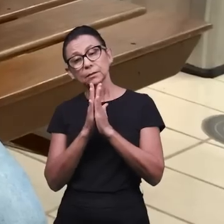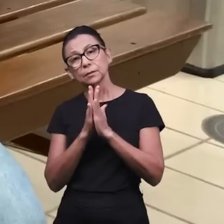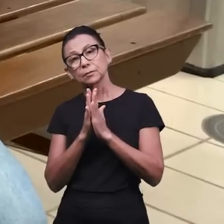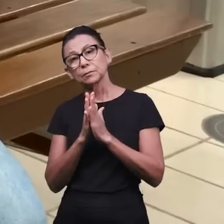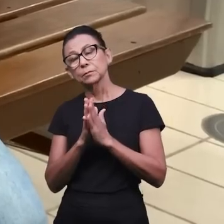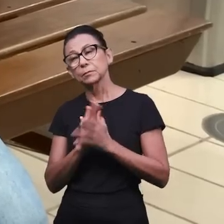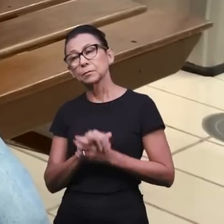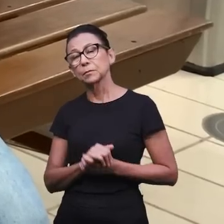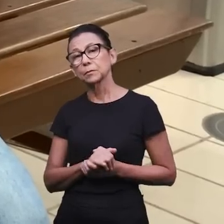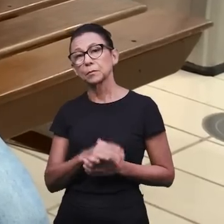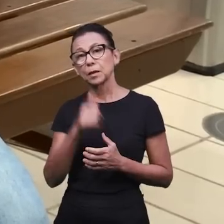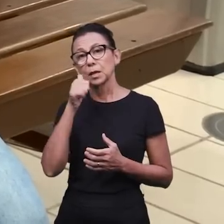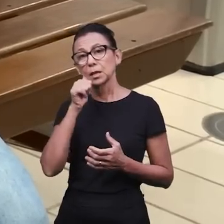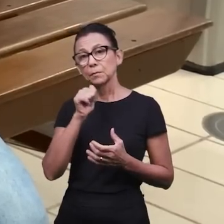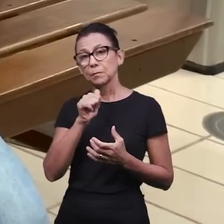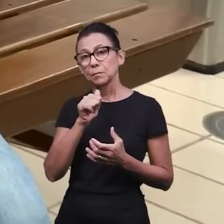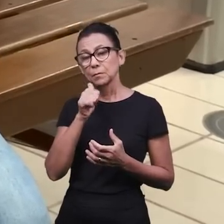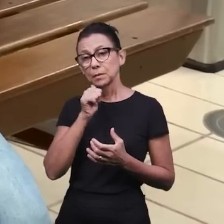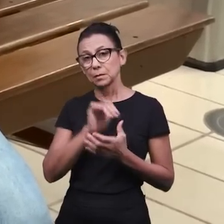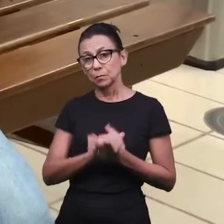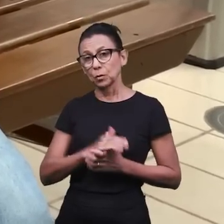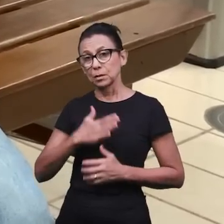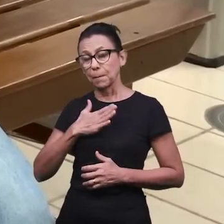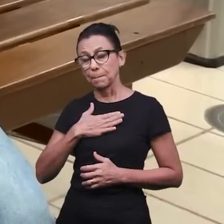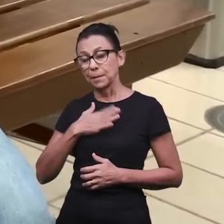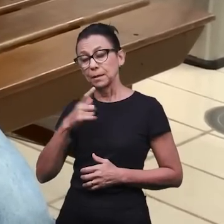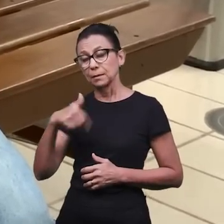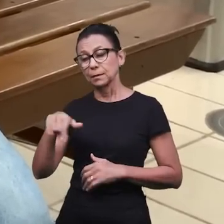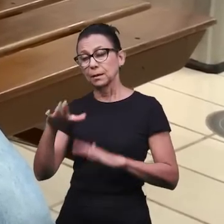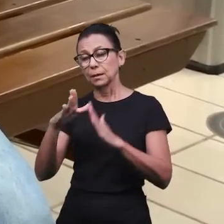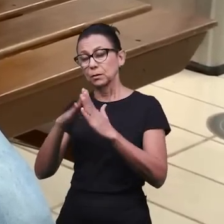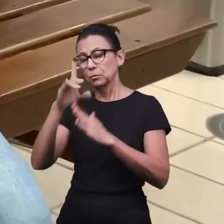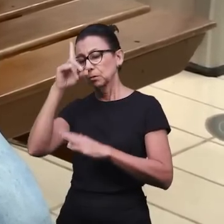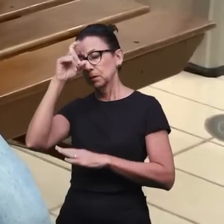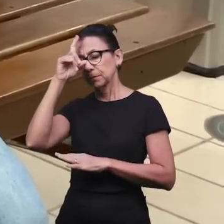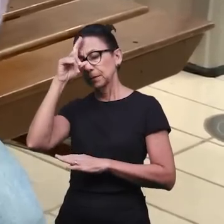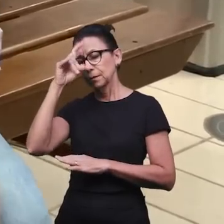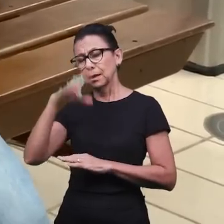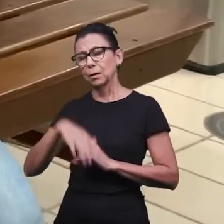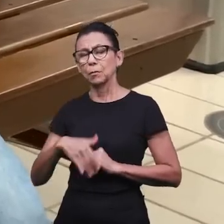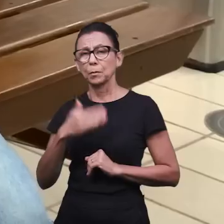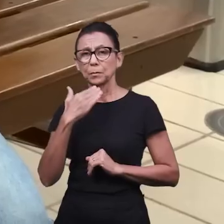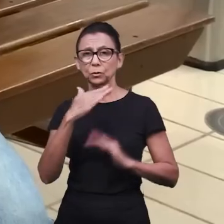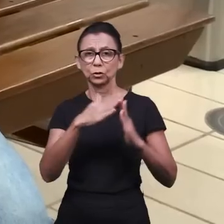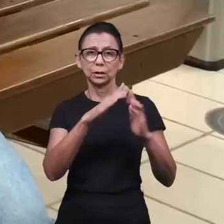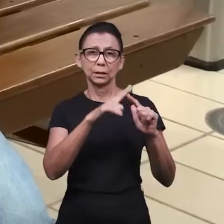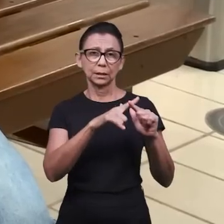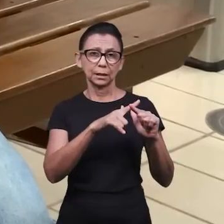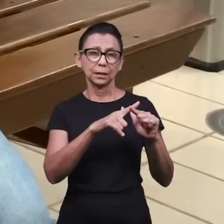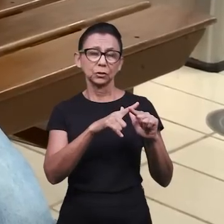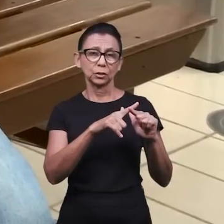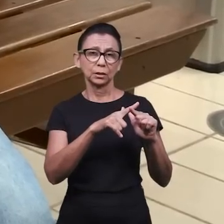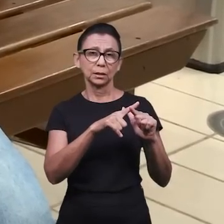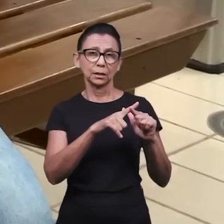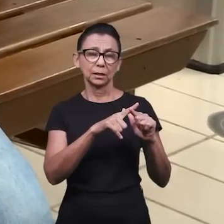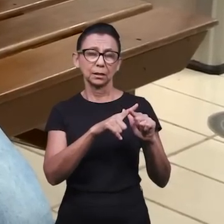a minha esposa está no hospital, e imediatamente os meus irmãos começaram a orar, entendeu? Então,